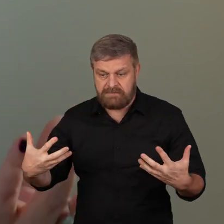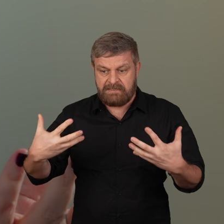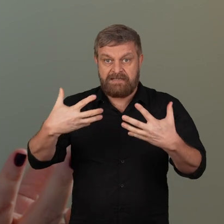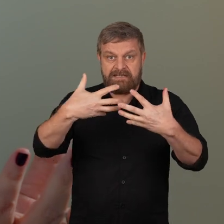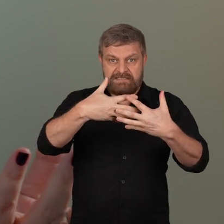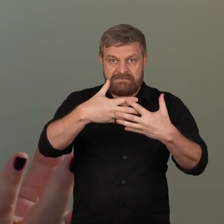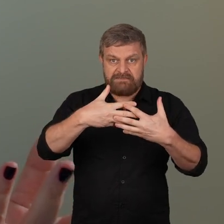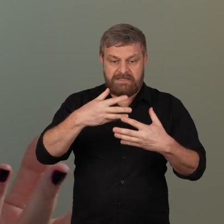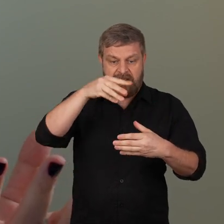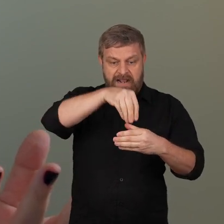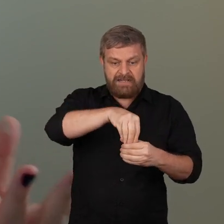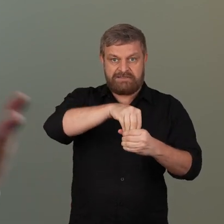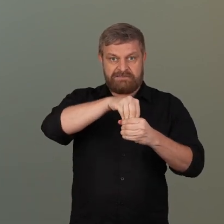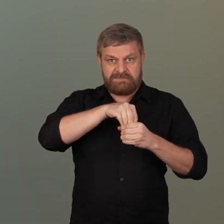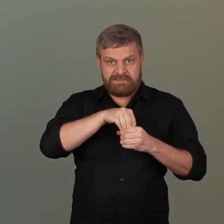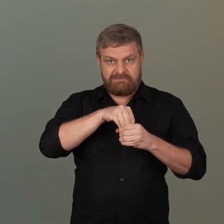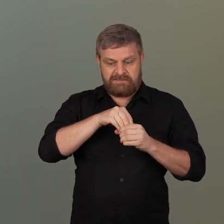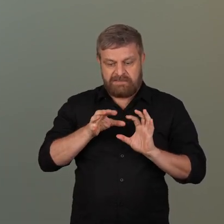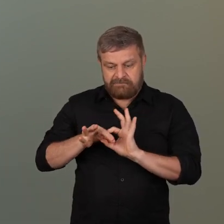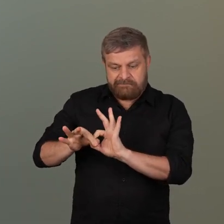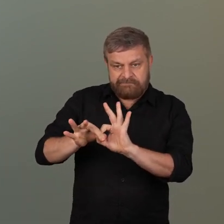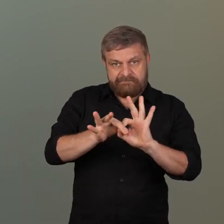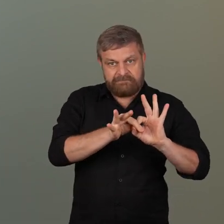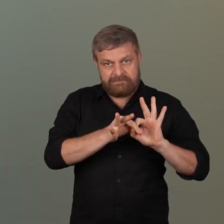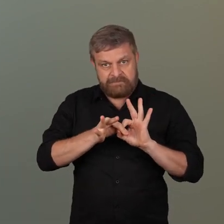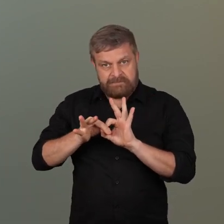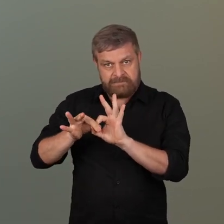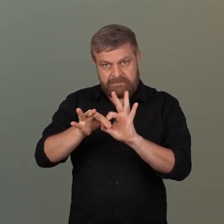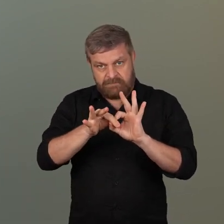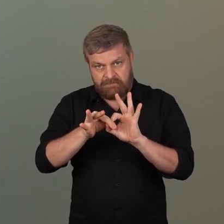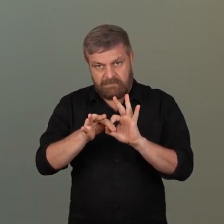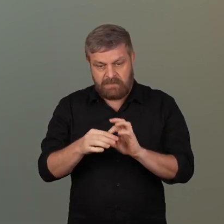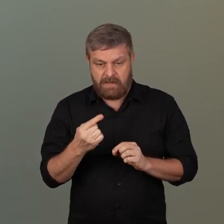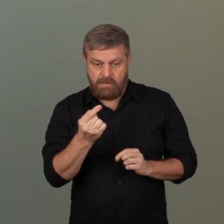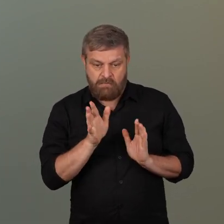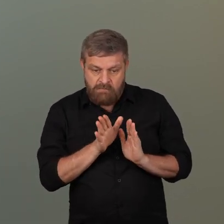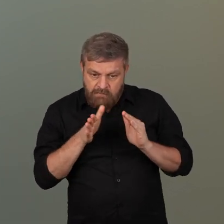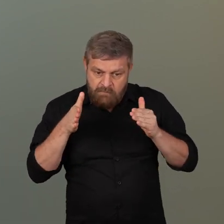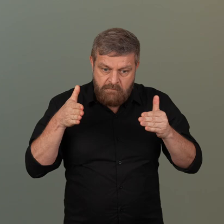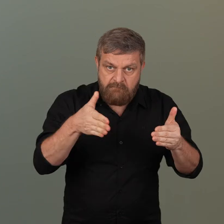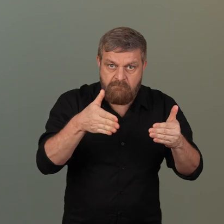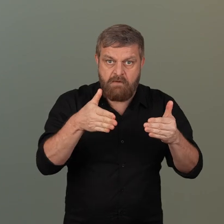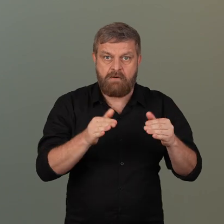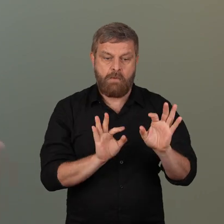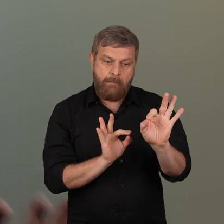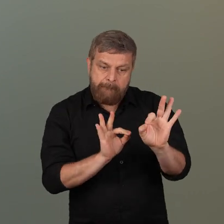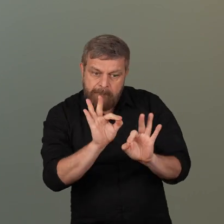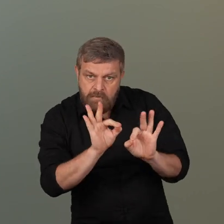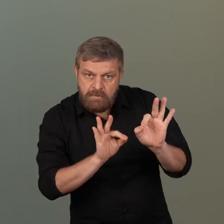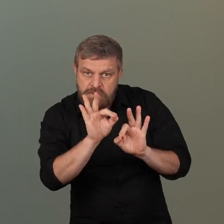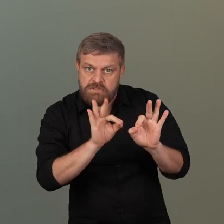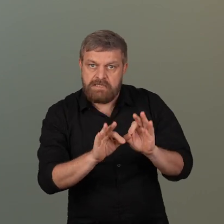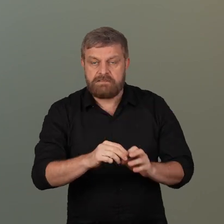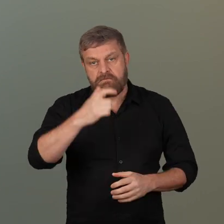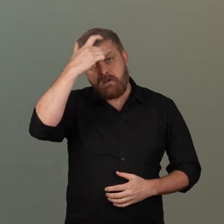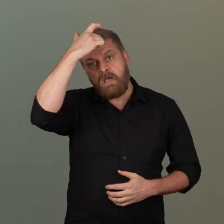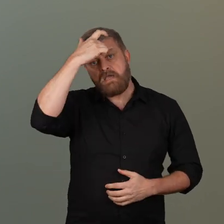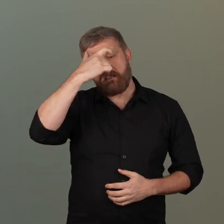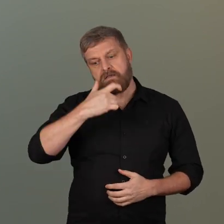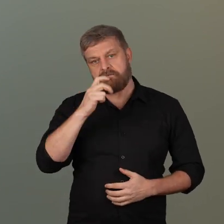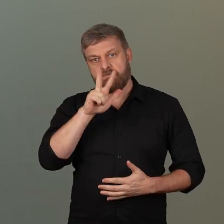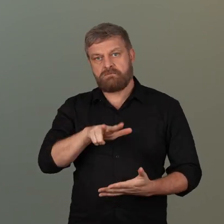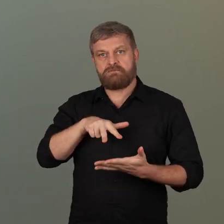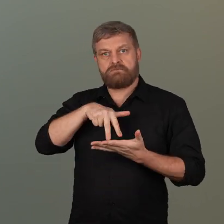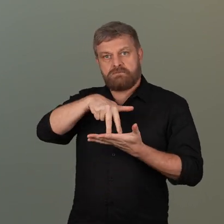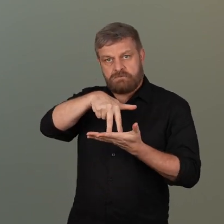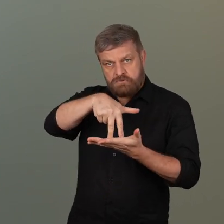minha subjetividade em função de uma causa, de um projeto, é isso que me diz que